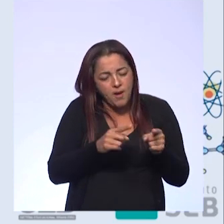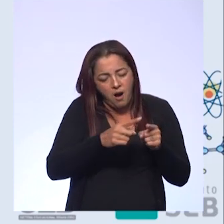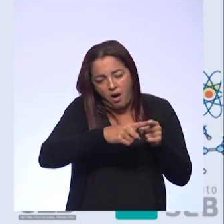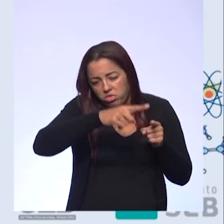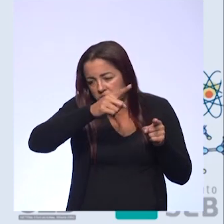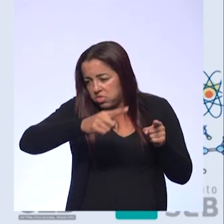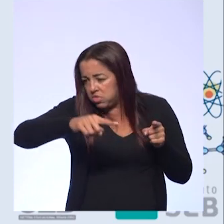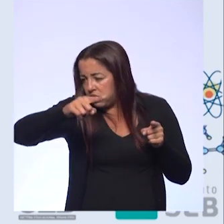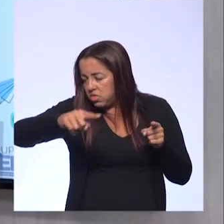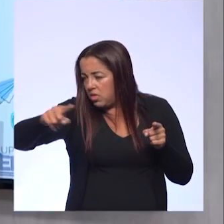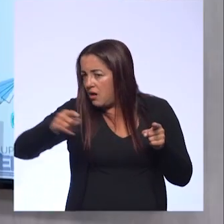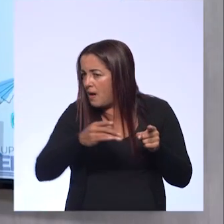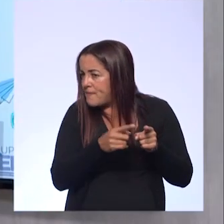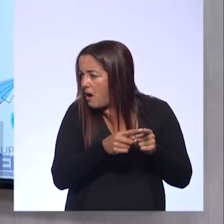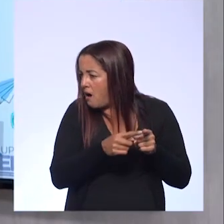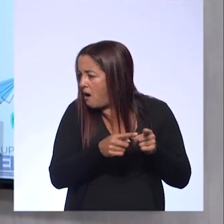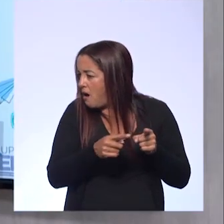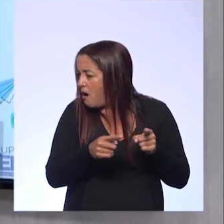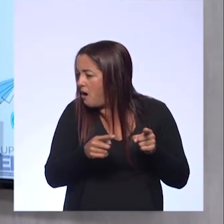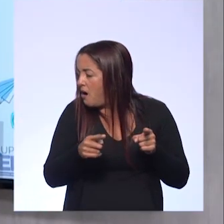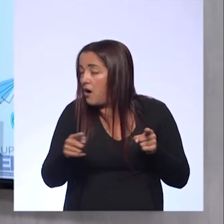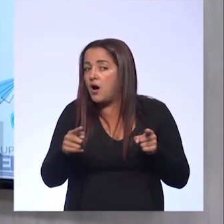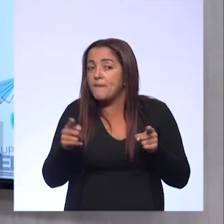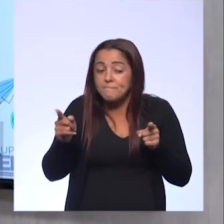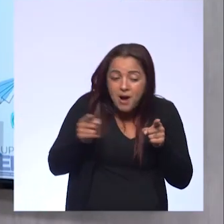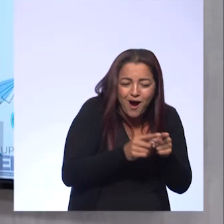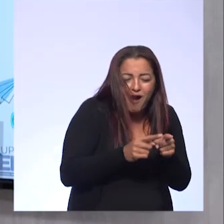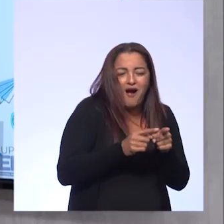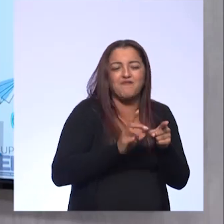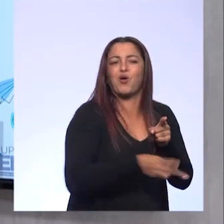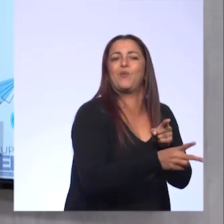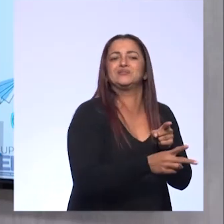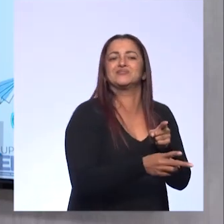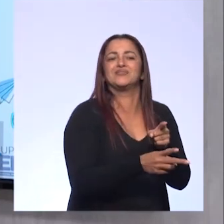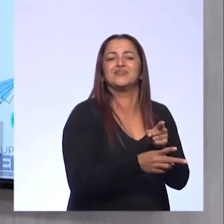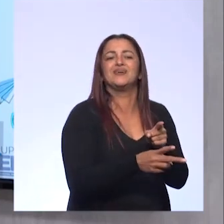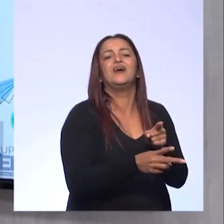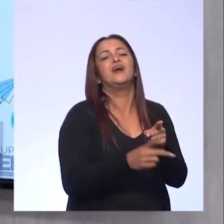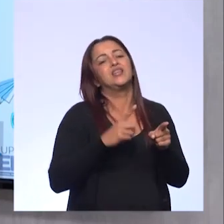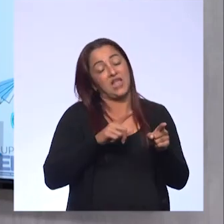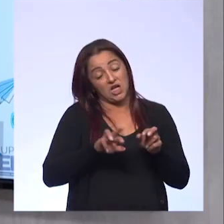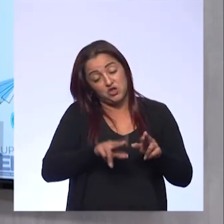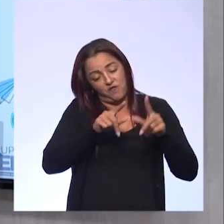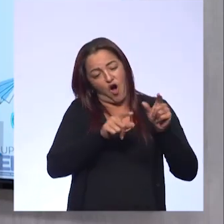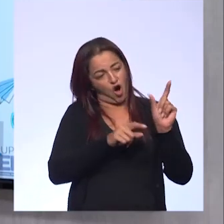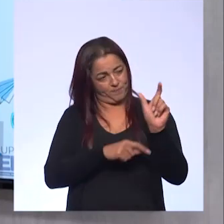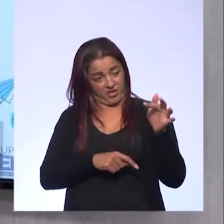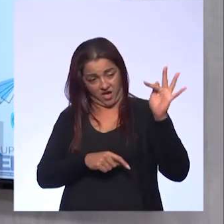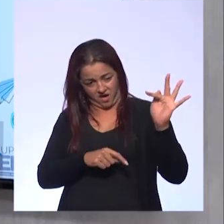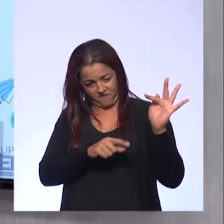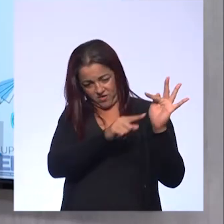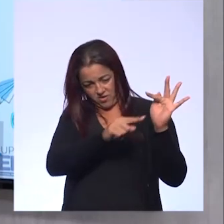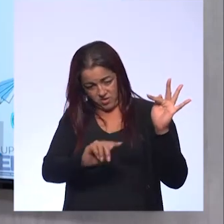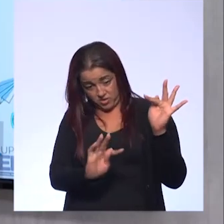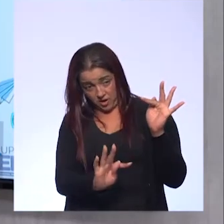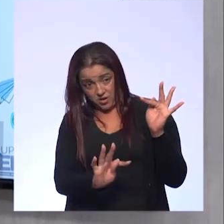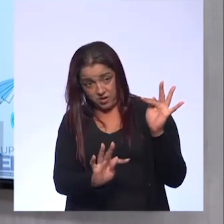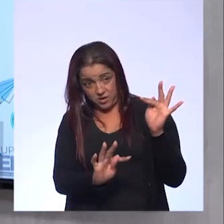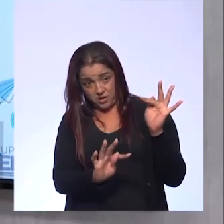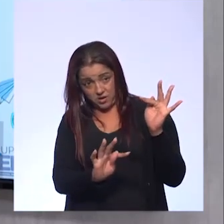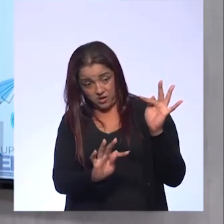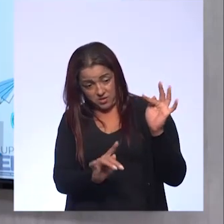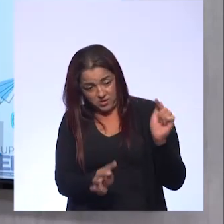onda menor é a frequência e vice-versa porque essas duas grandezas são que nós tamos aí da Matemática ver